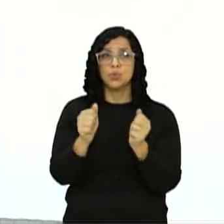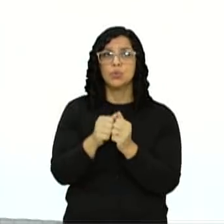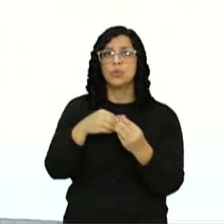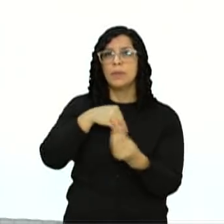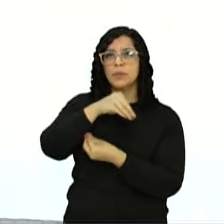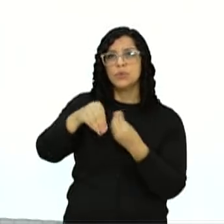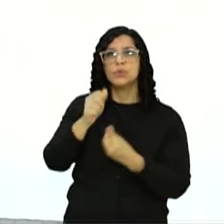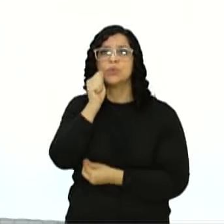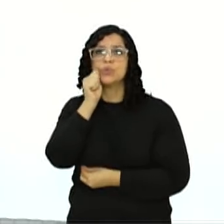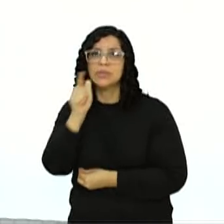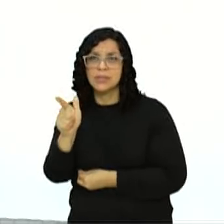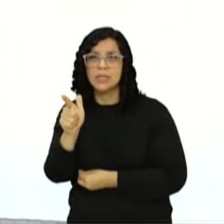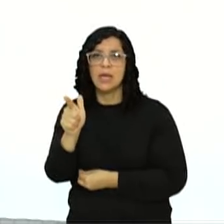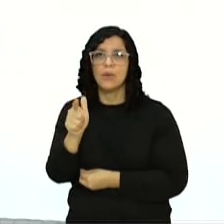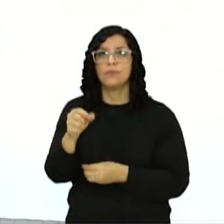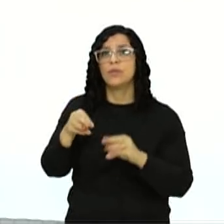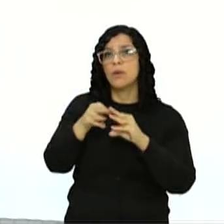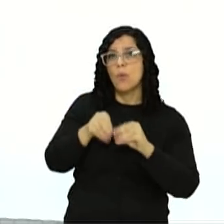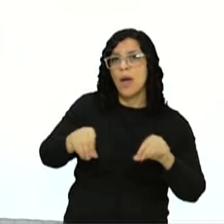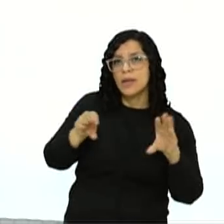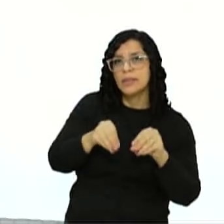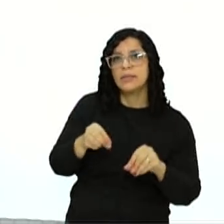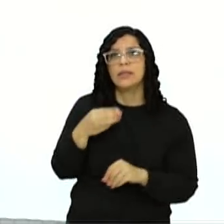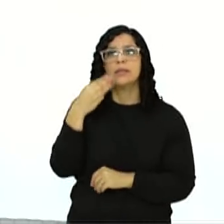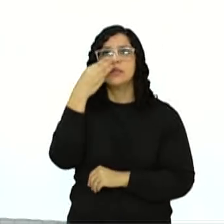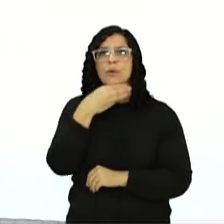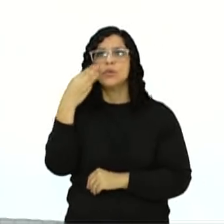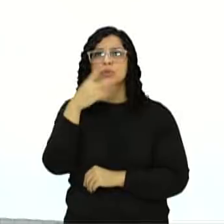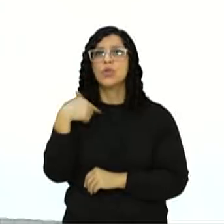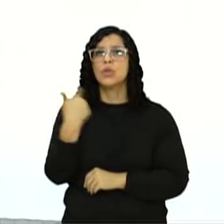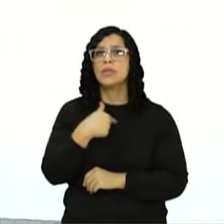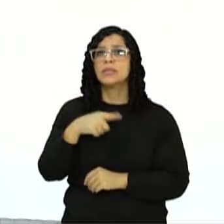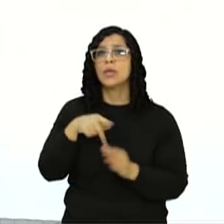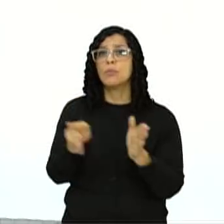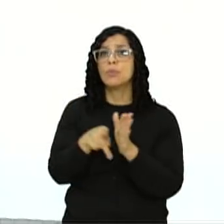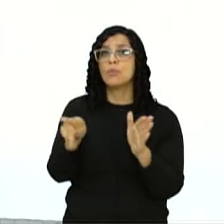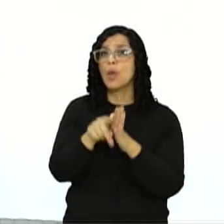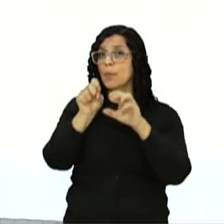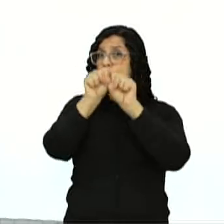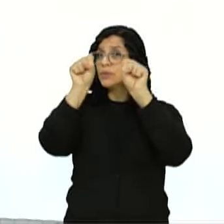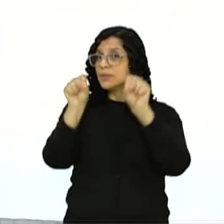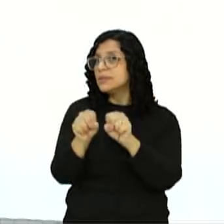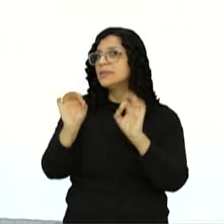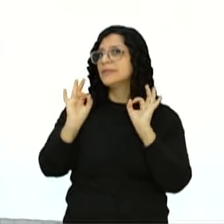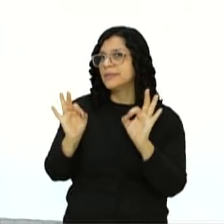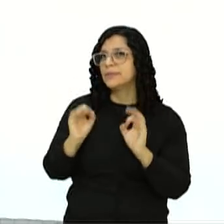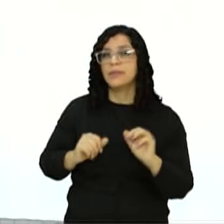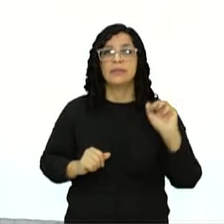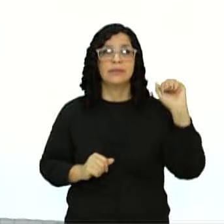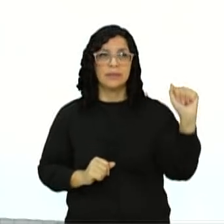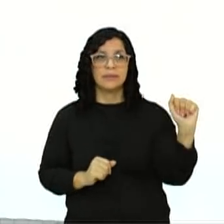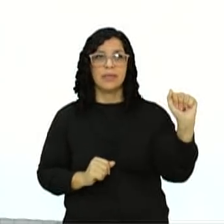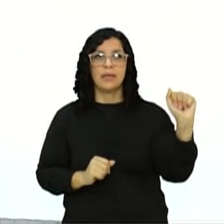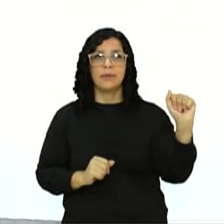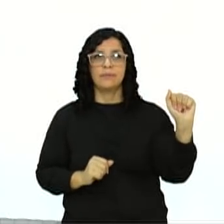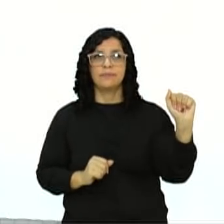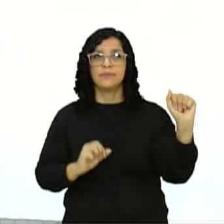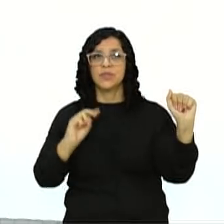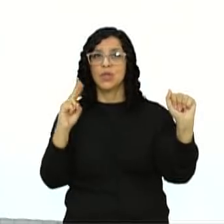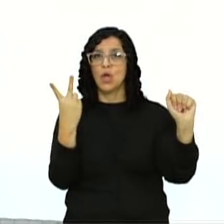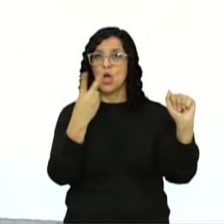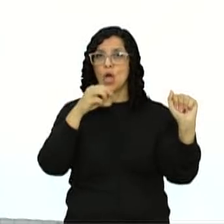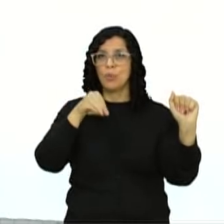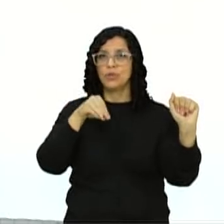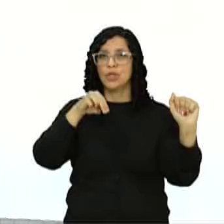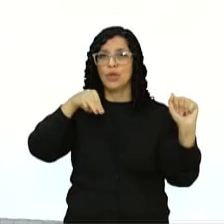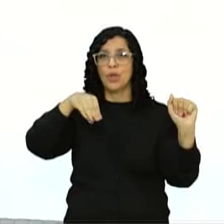formada por sal de cozinha, areia e açúcar, obtém-se um sistema. Letra A.